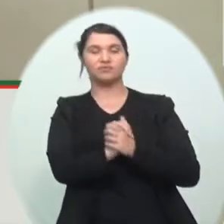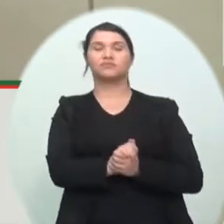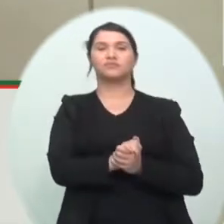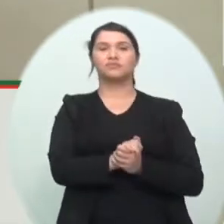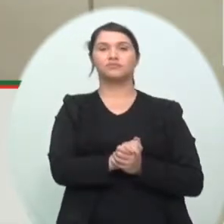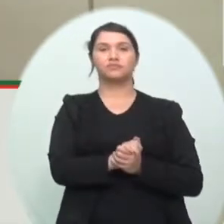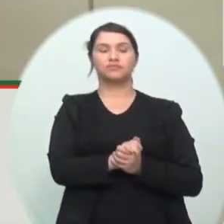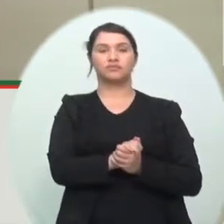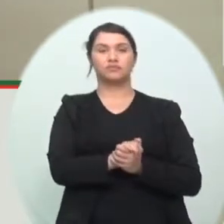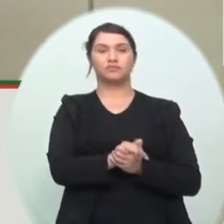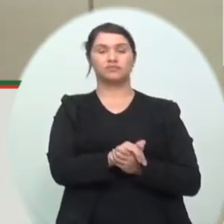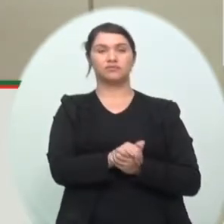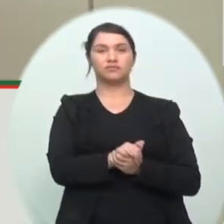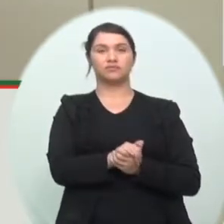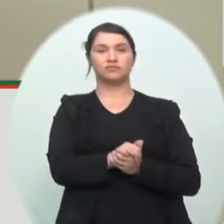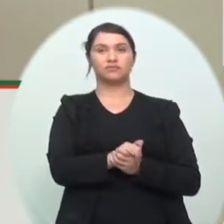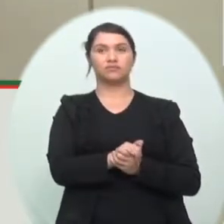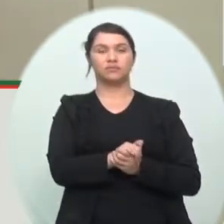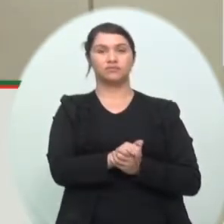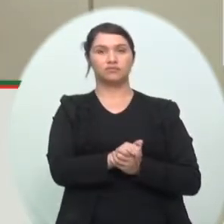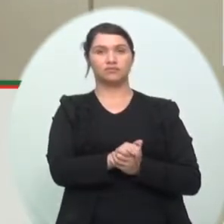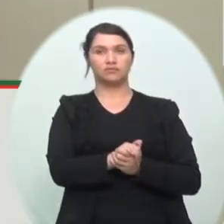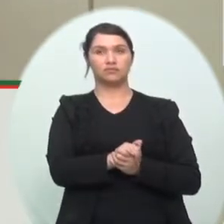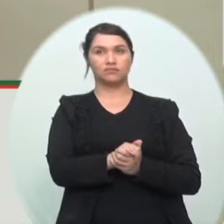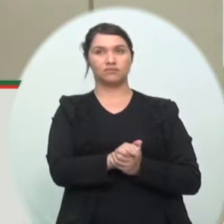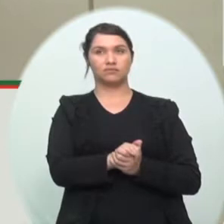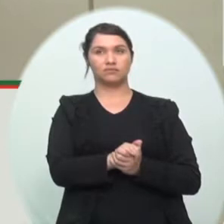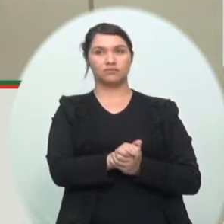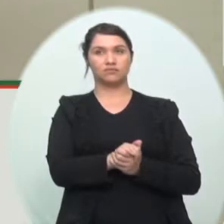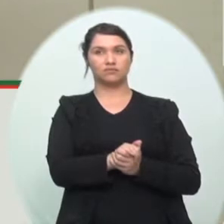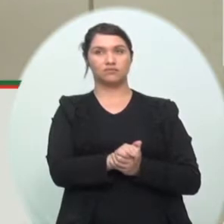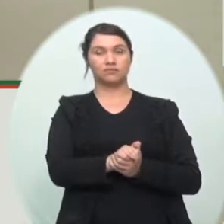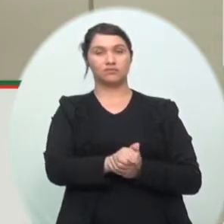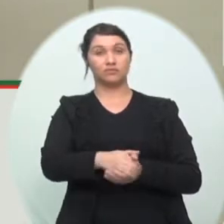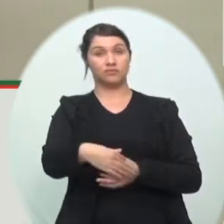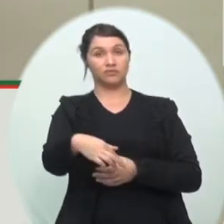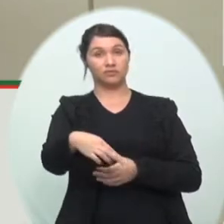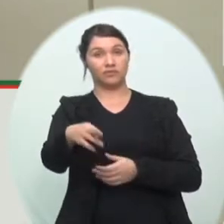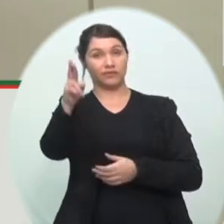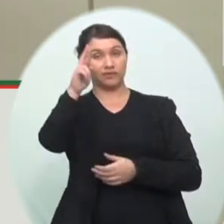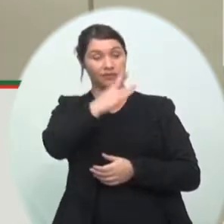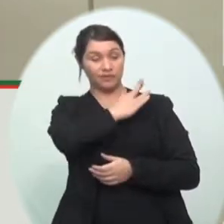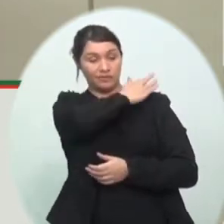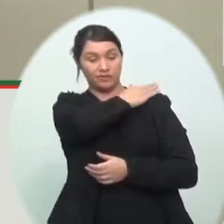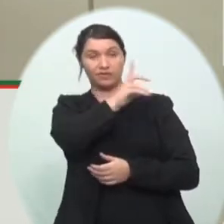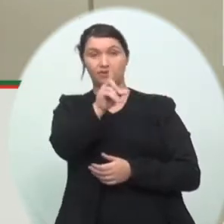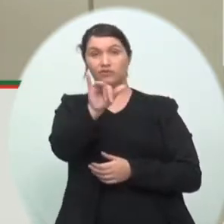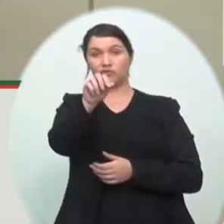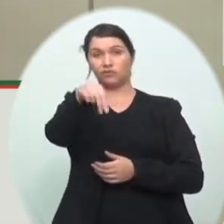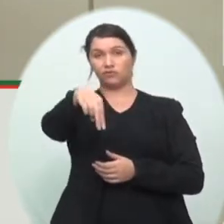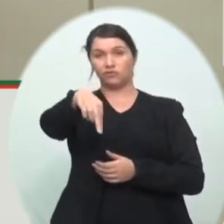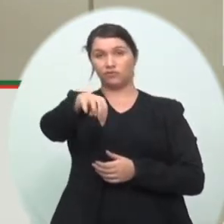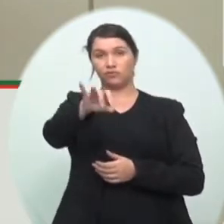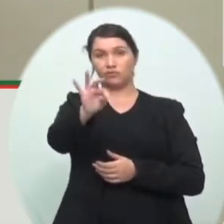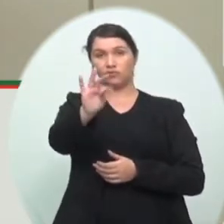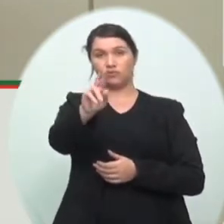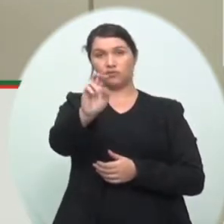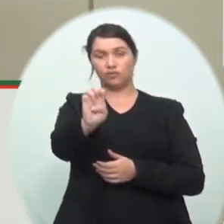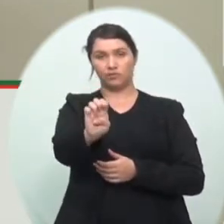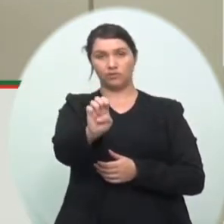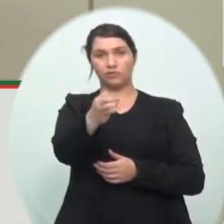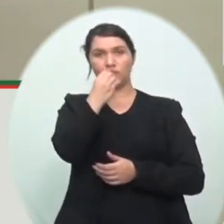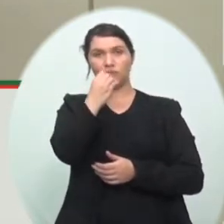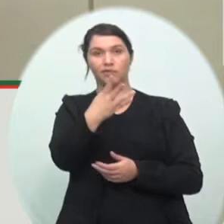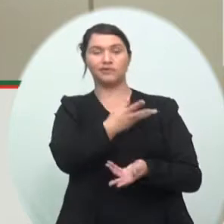que o senhor está indo fazer. E, coronel Dimitri, seja bem-vindo, que o senhor tem uma missão árdua